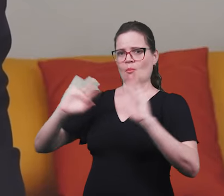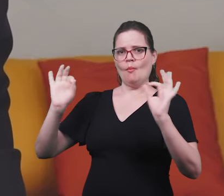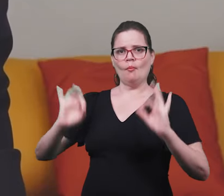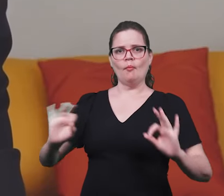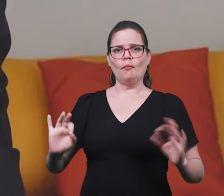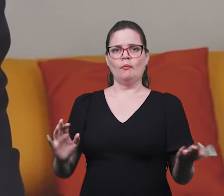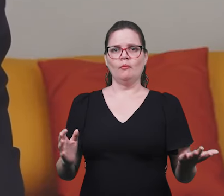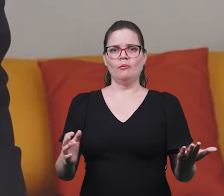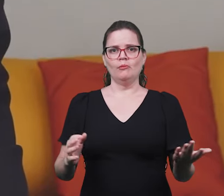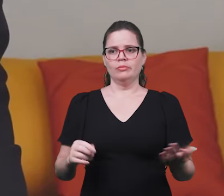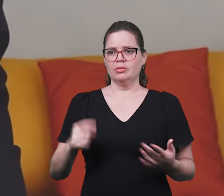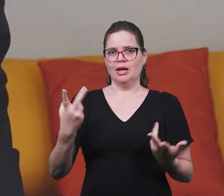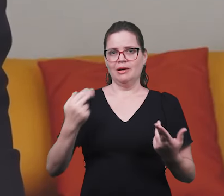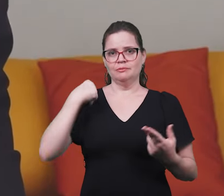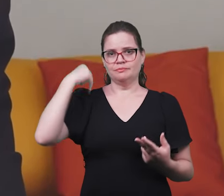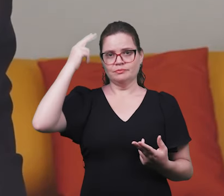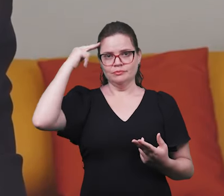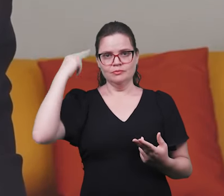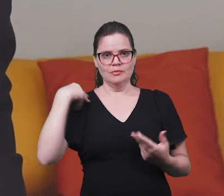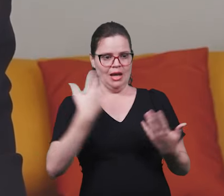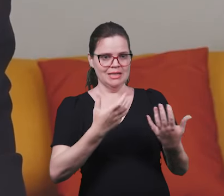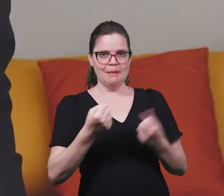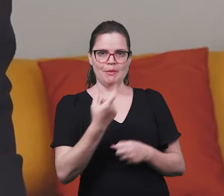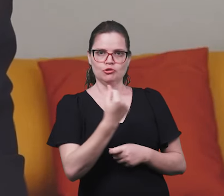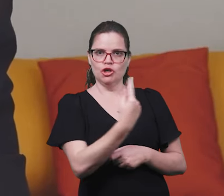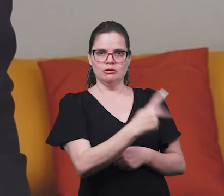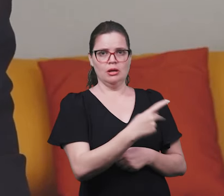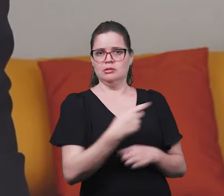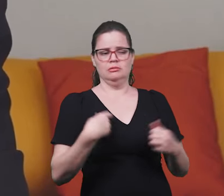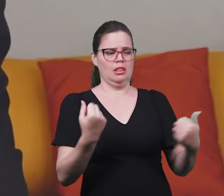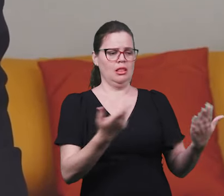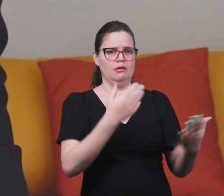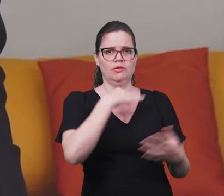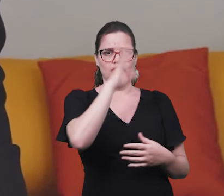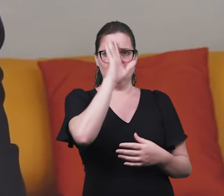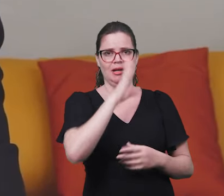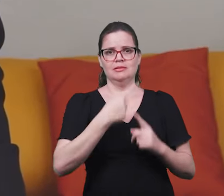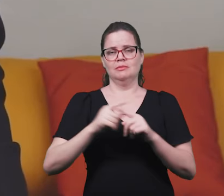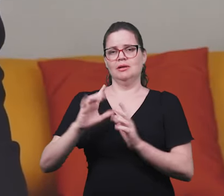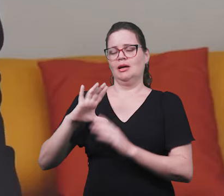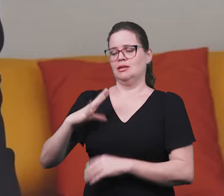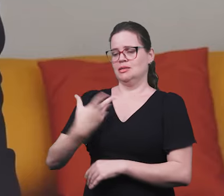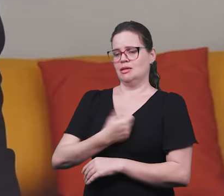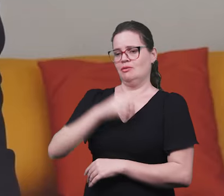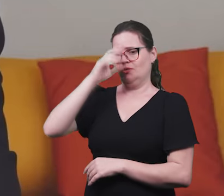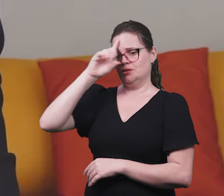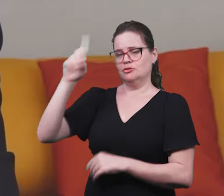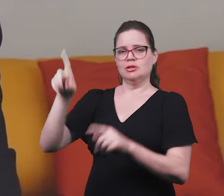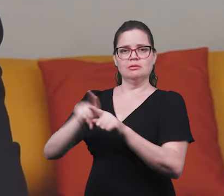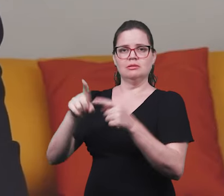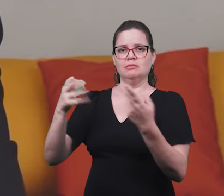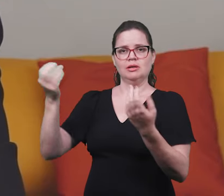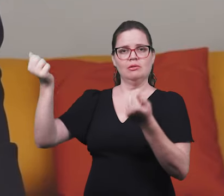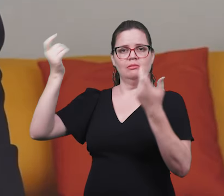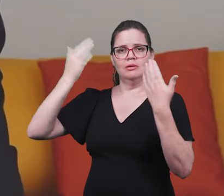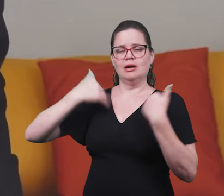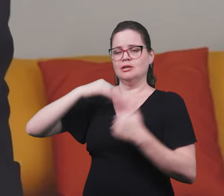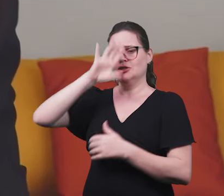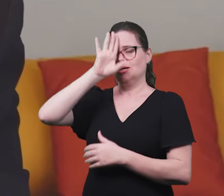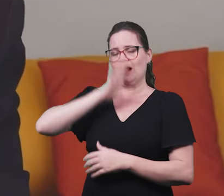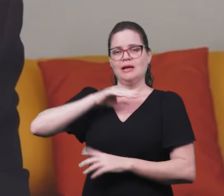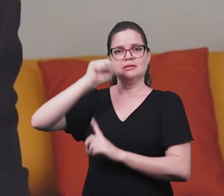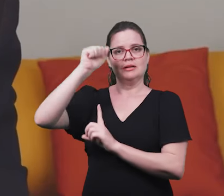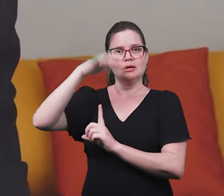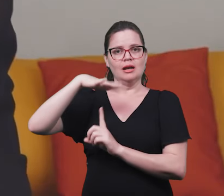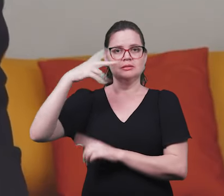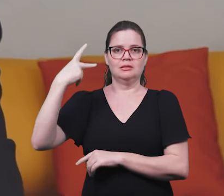queria receber o dinheiro deles, porque a salvação de Deus é sem dinheiro e sem preço. É pela graça. Quando